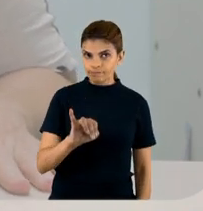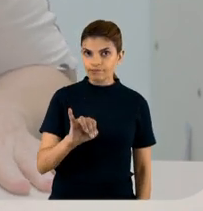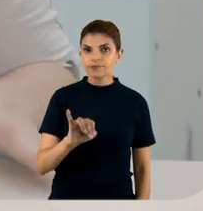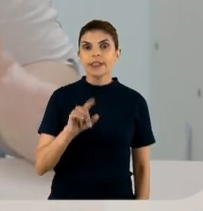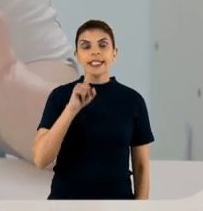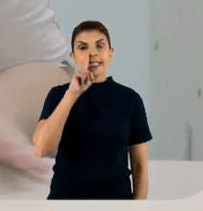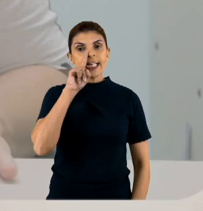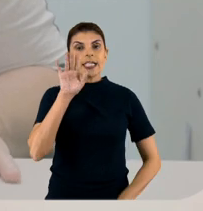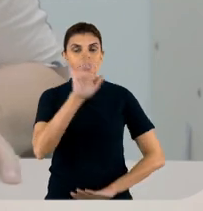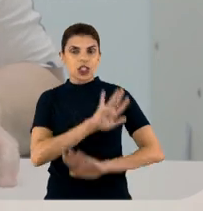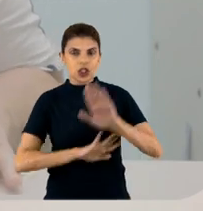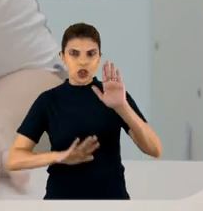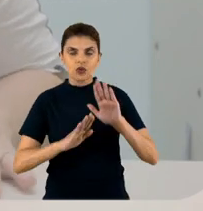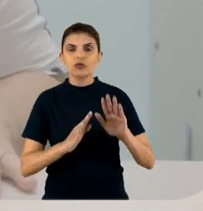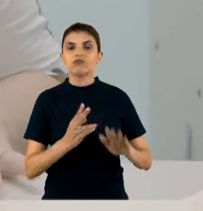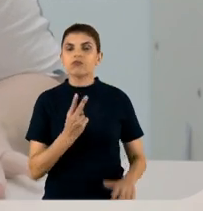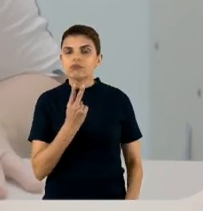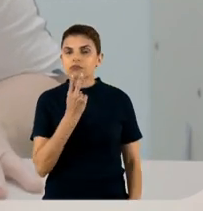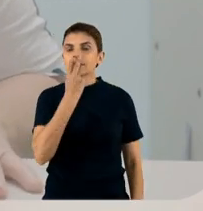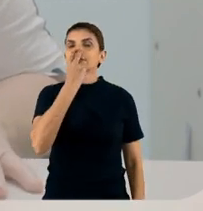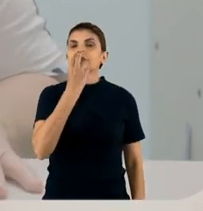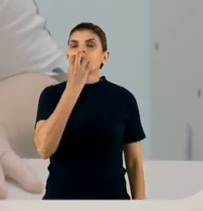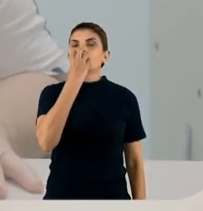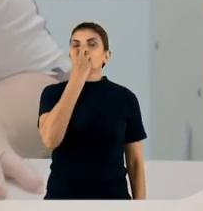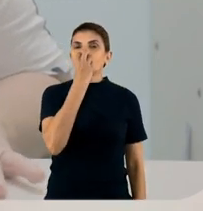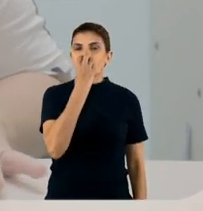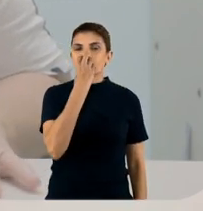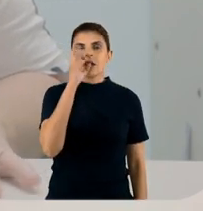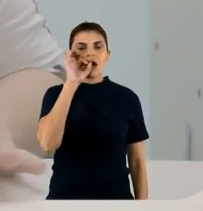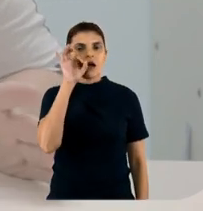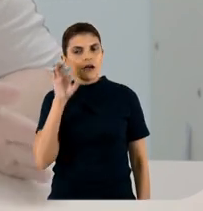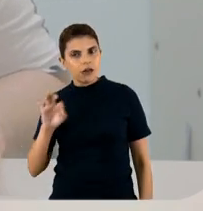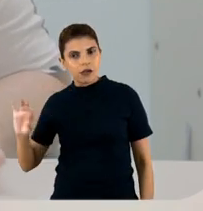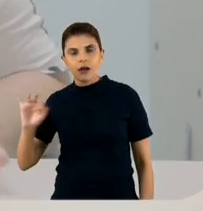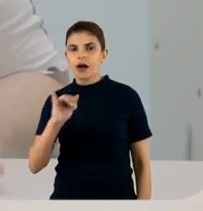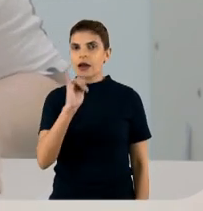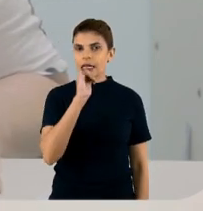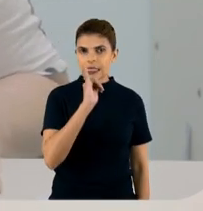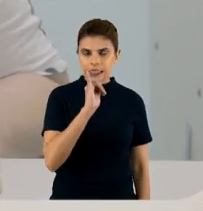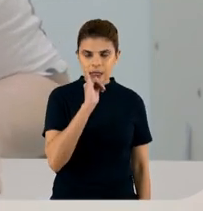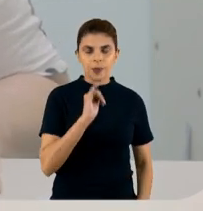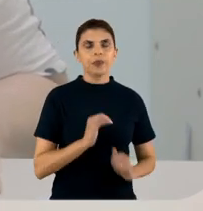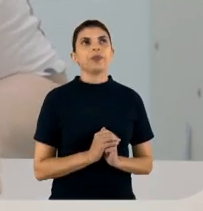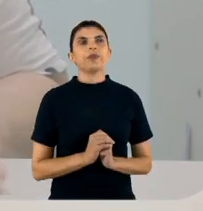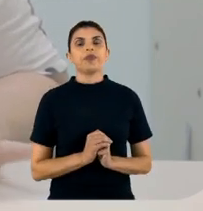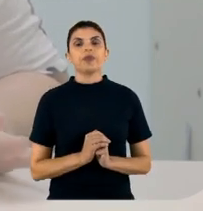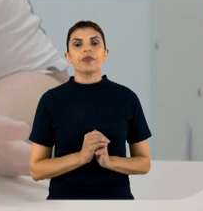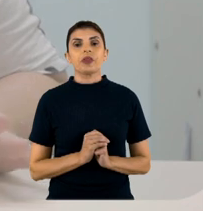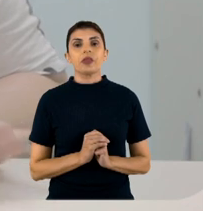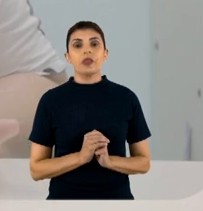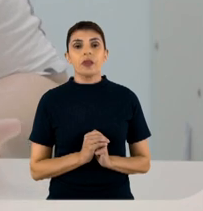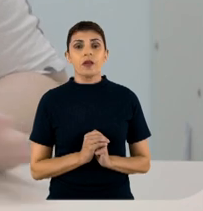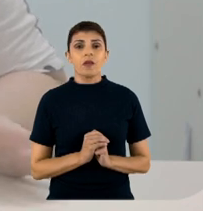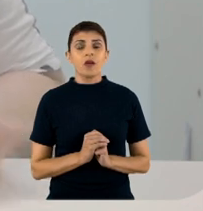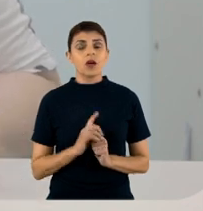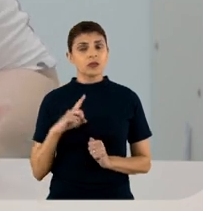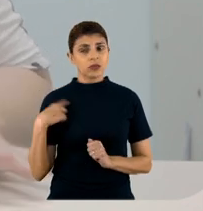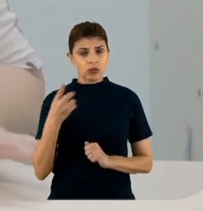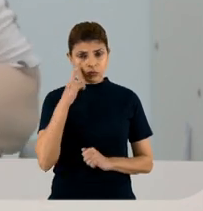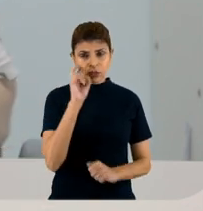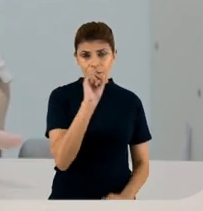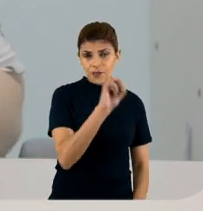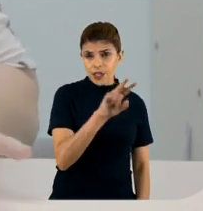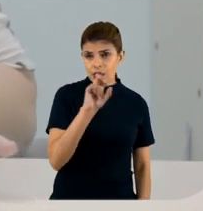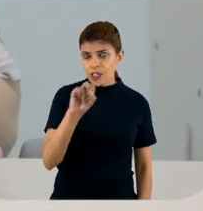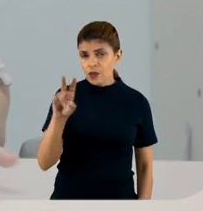né o risco que existe ali de intubação por exemplo eh Na verdade o que